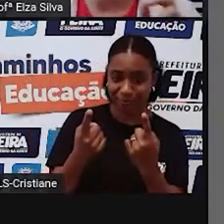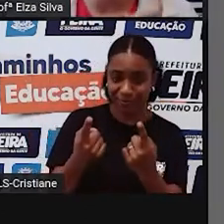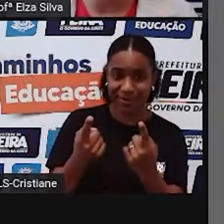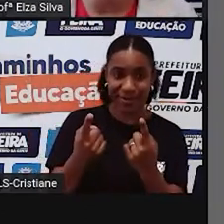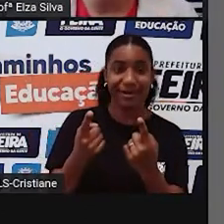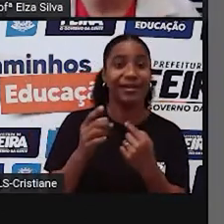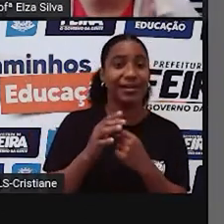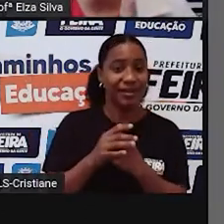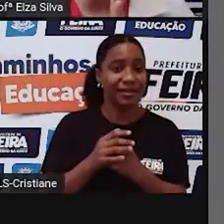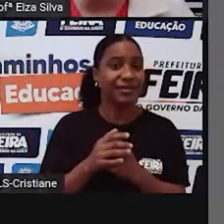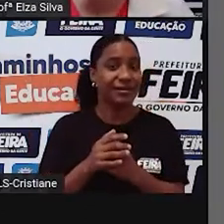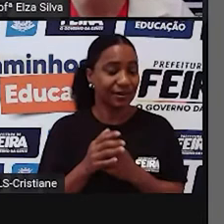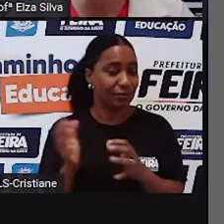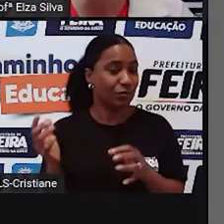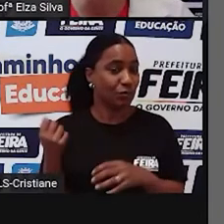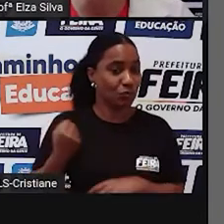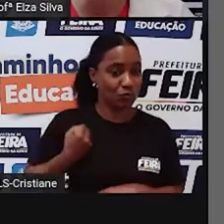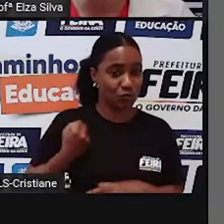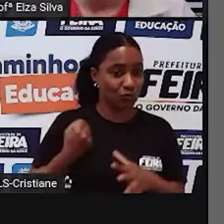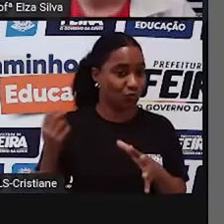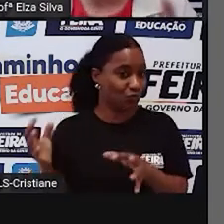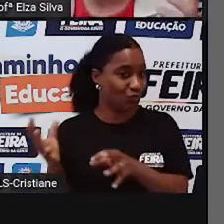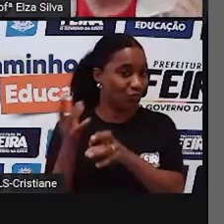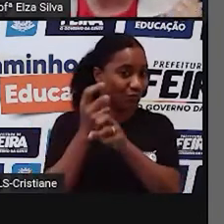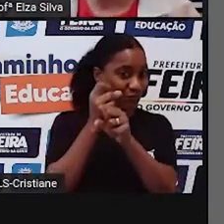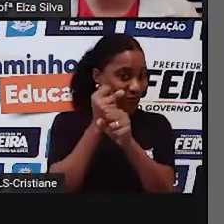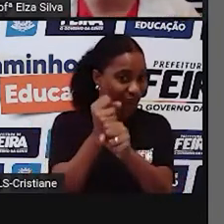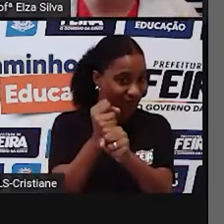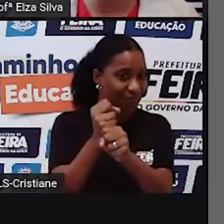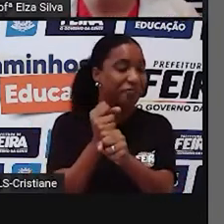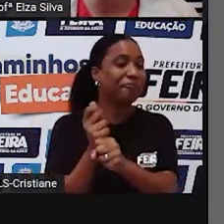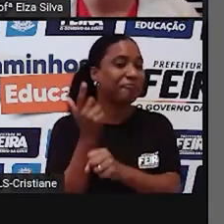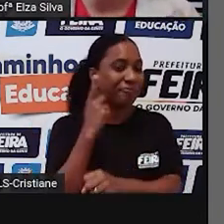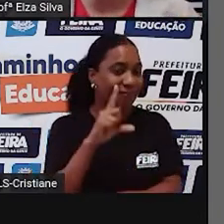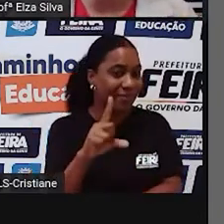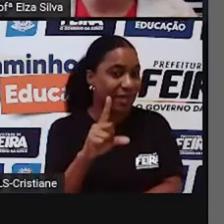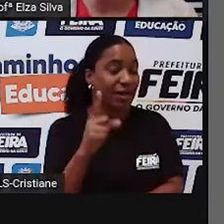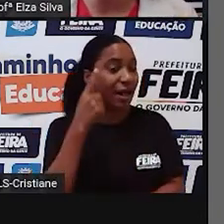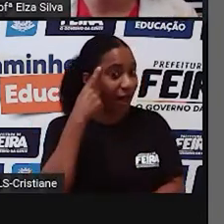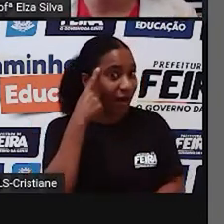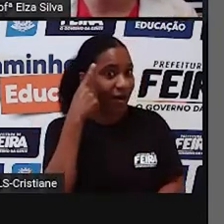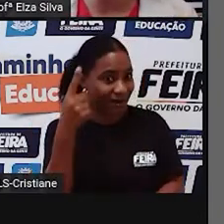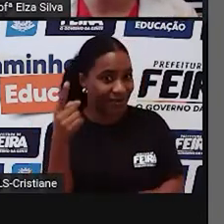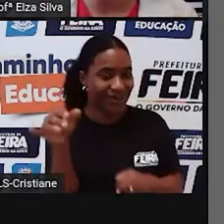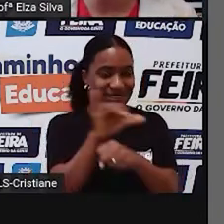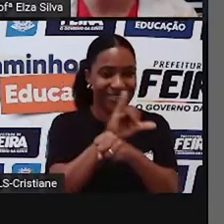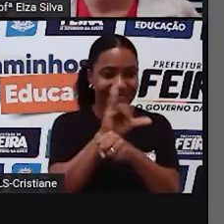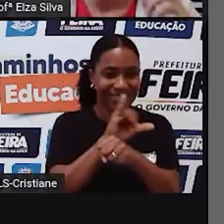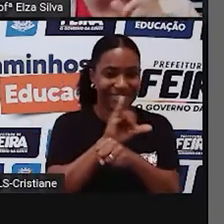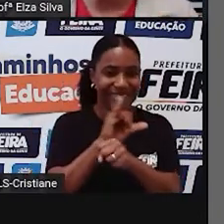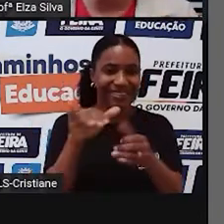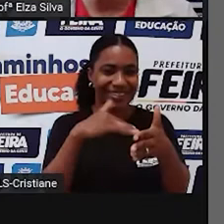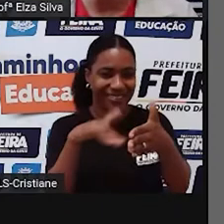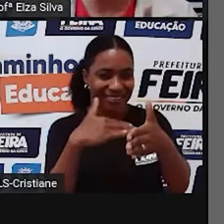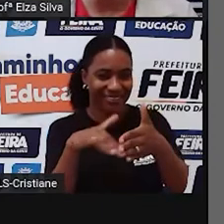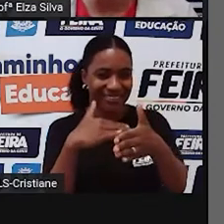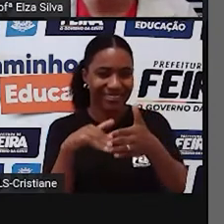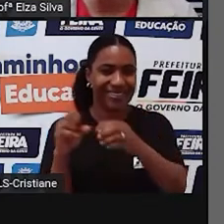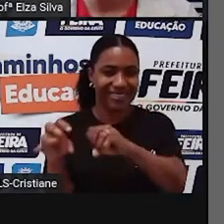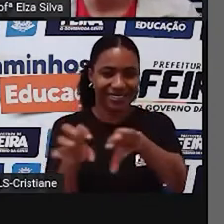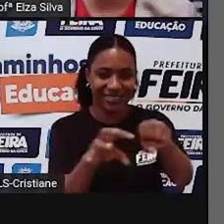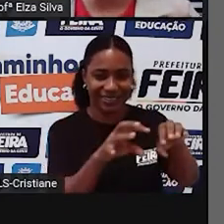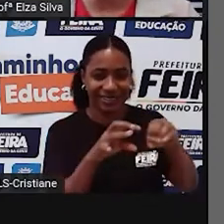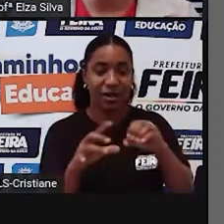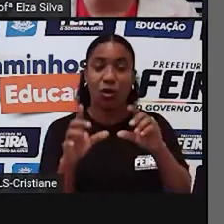e lembrando que essa atividade interativa, ela está disponível no canal da Seduc no YouTube para que vocês